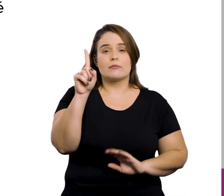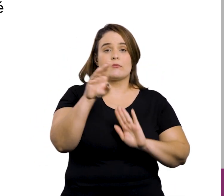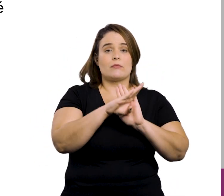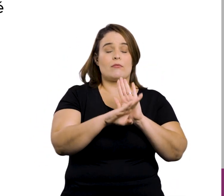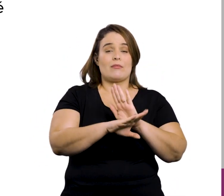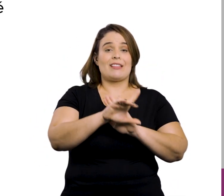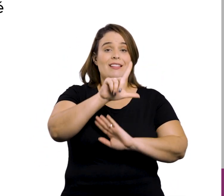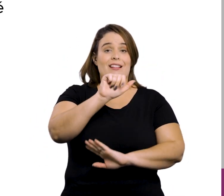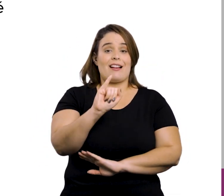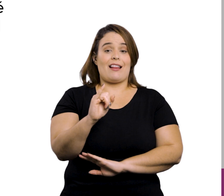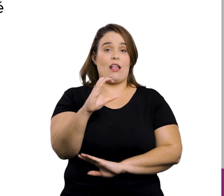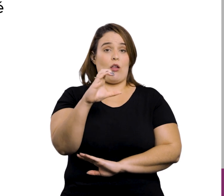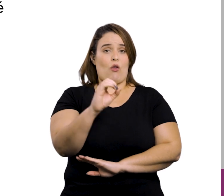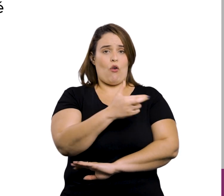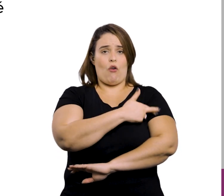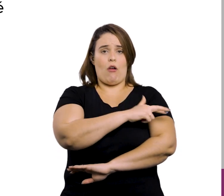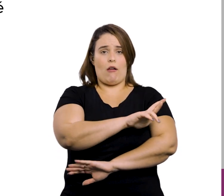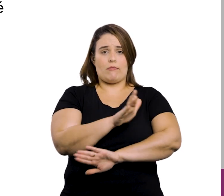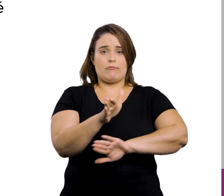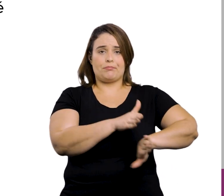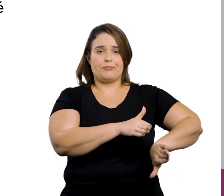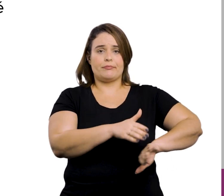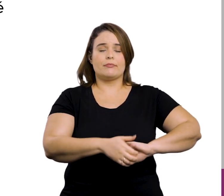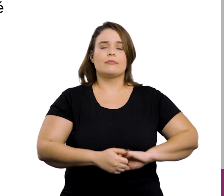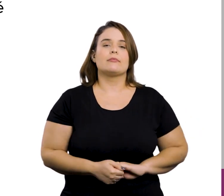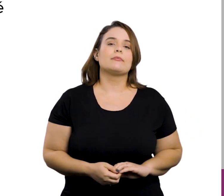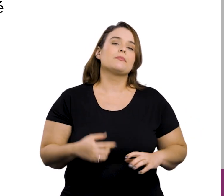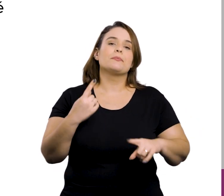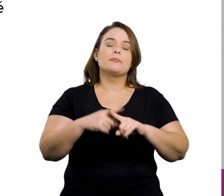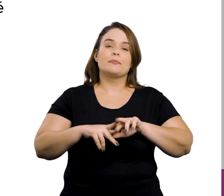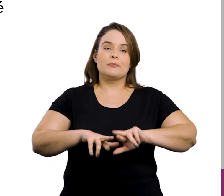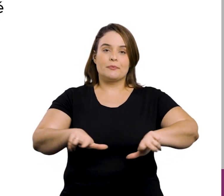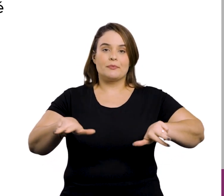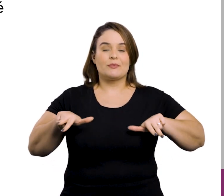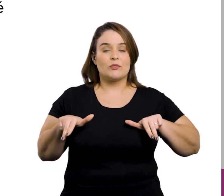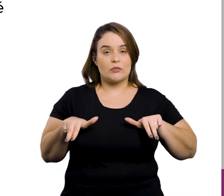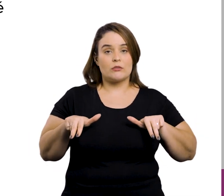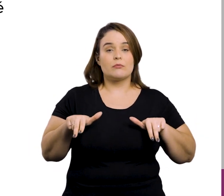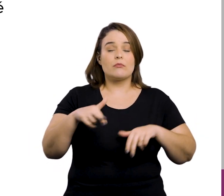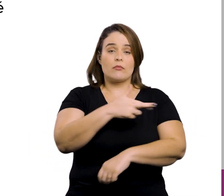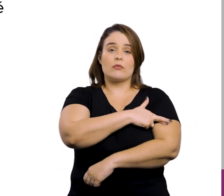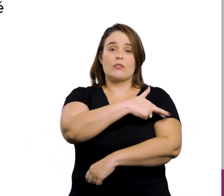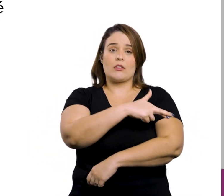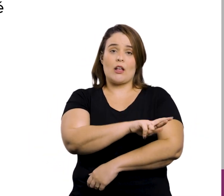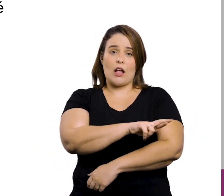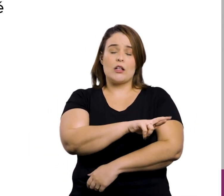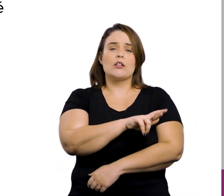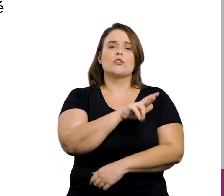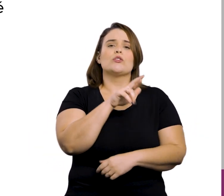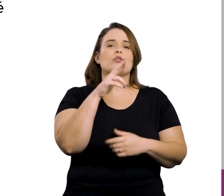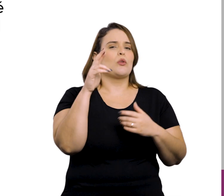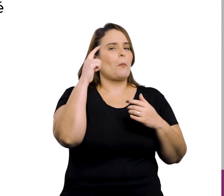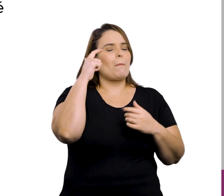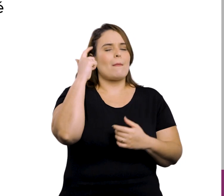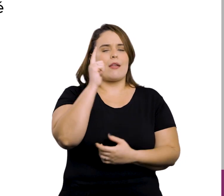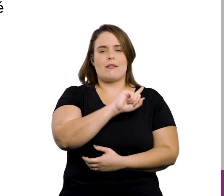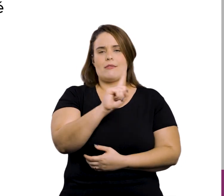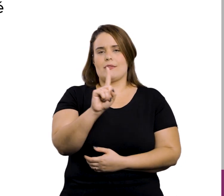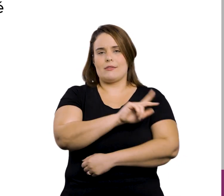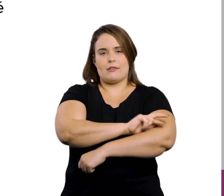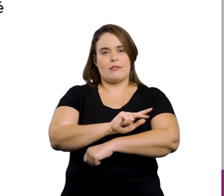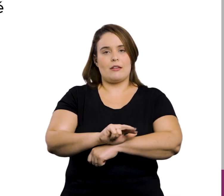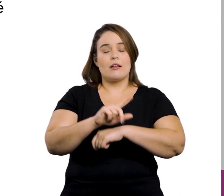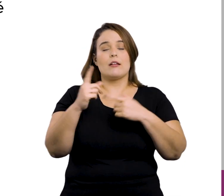da laicidade na educação. Isso porque a diversidade étnico-racial religiosa não é considerada e